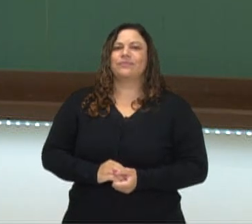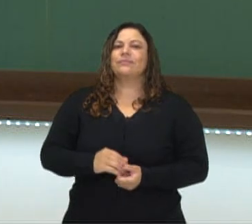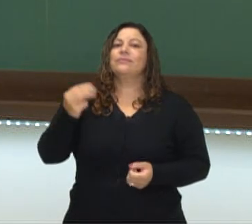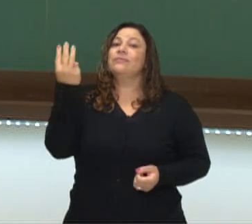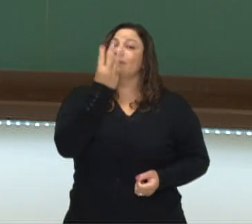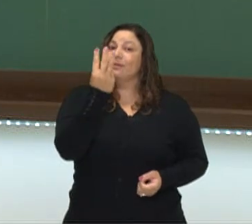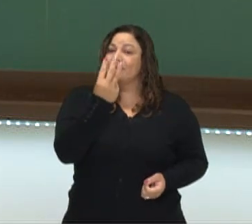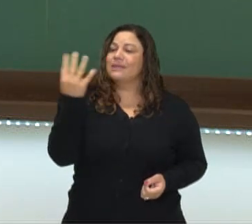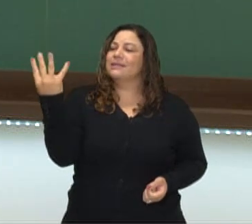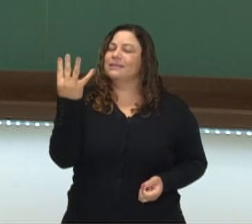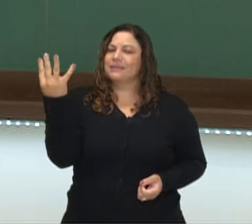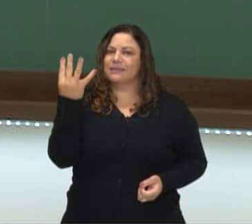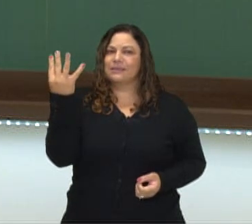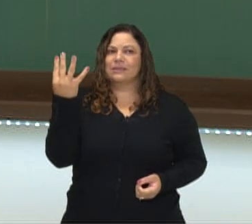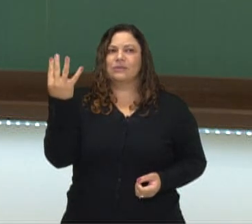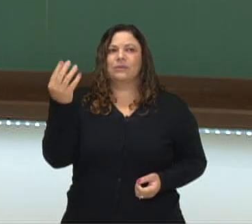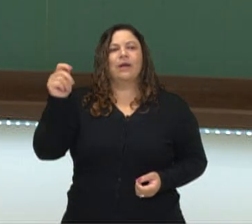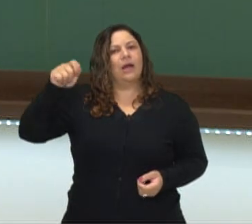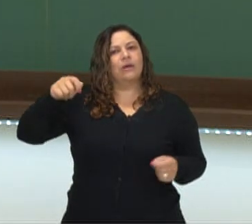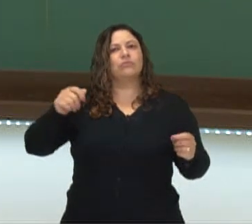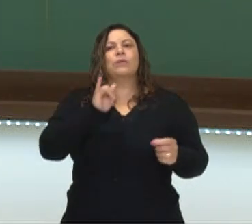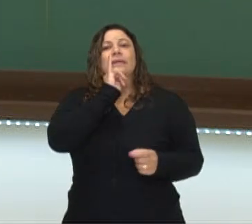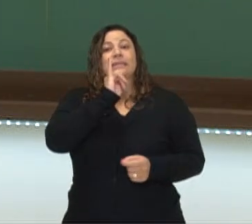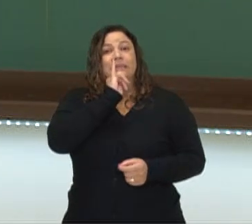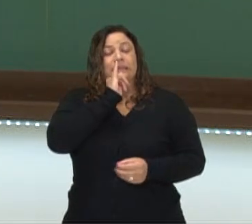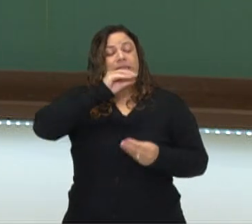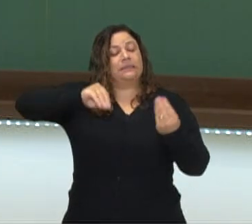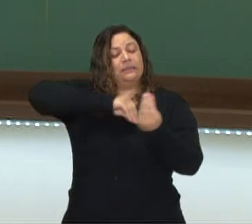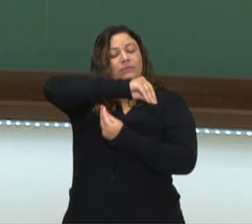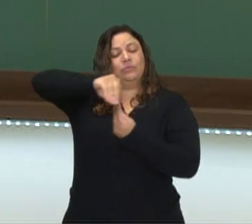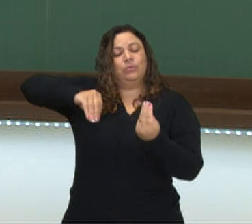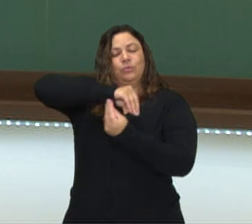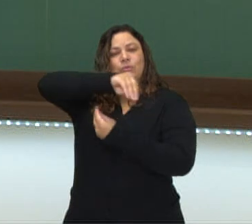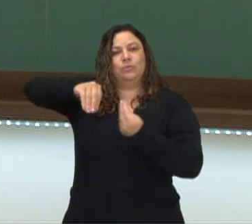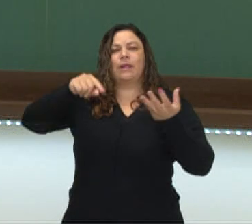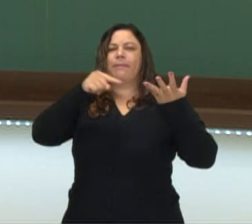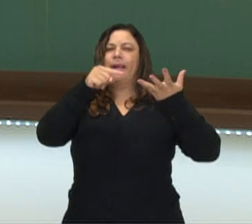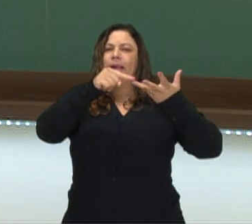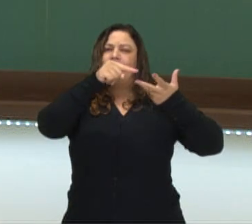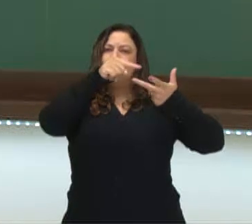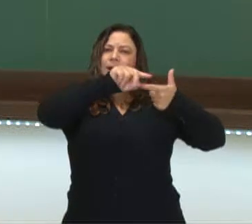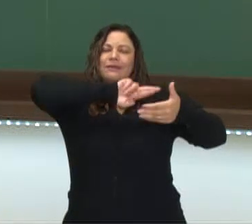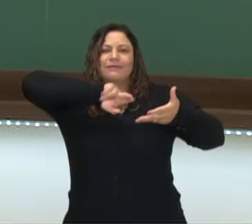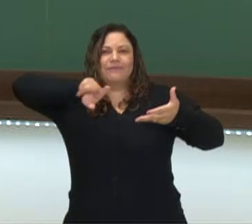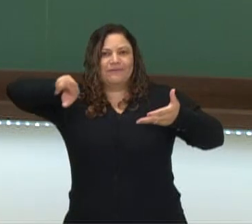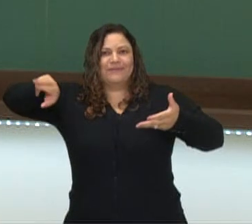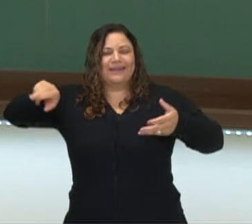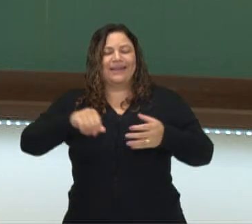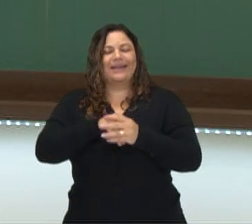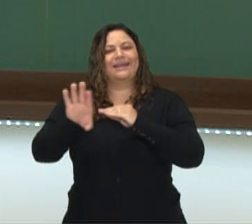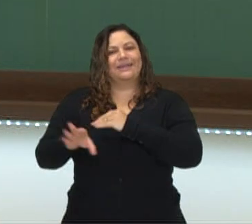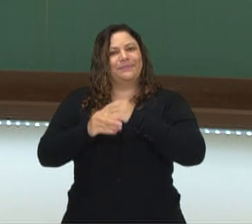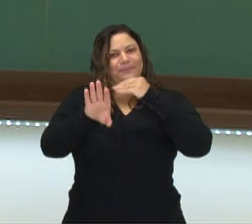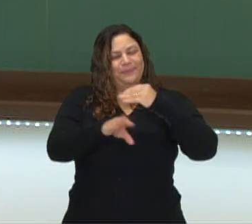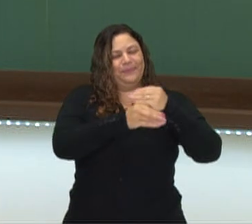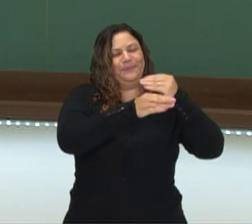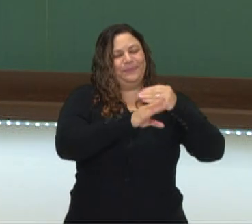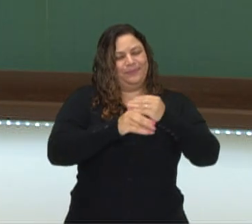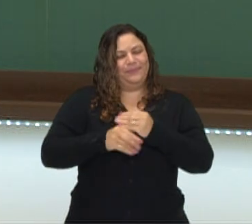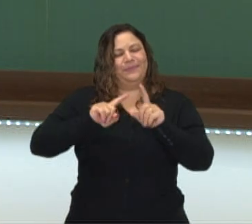qual quadrinho ou quais quadrinhos representam para nós as substâncias compostas? Você respondeu que é o quadrinho número 1? Você está de parabéns,